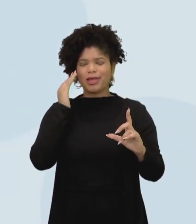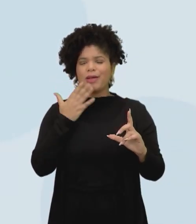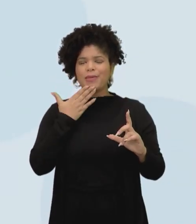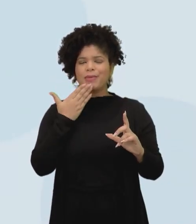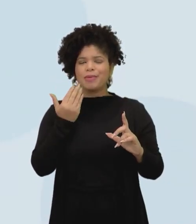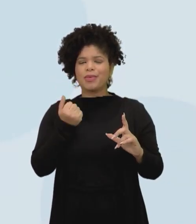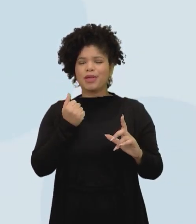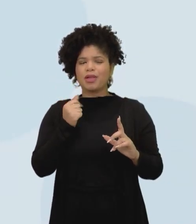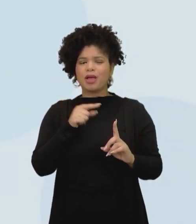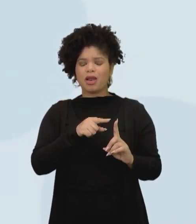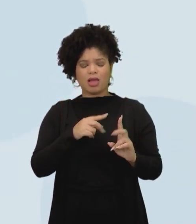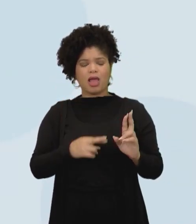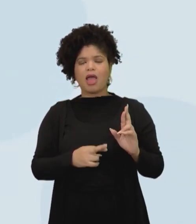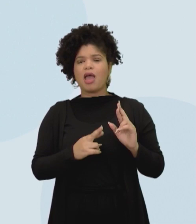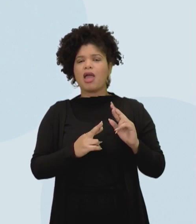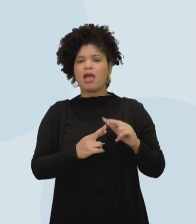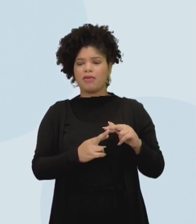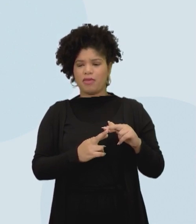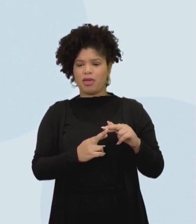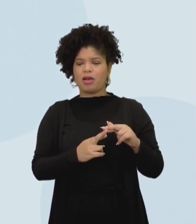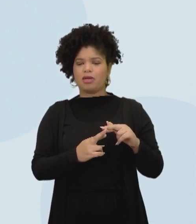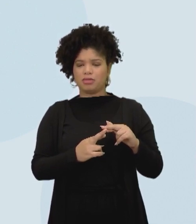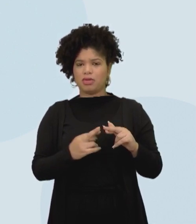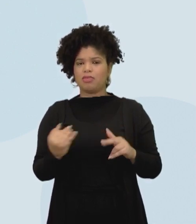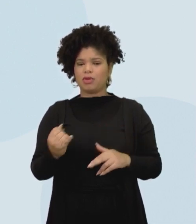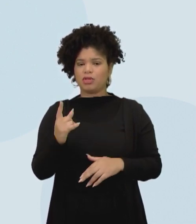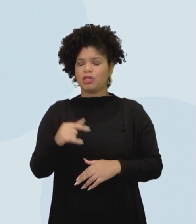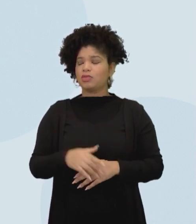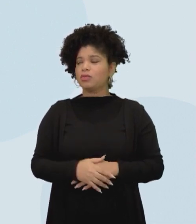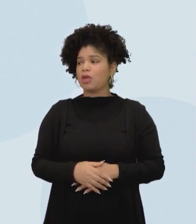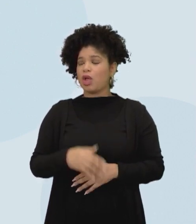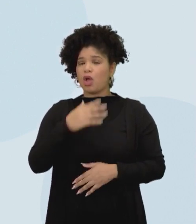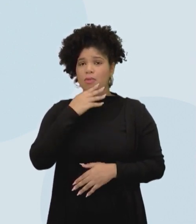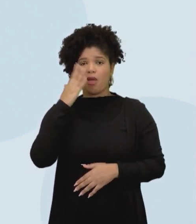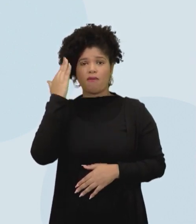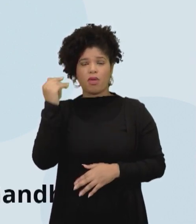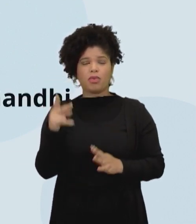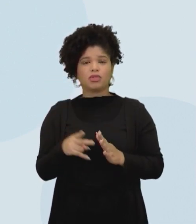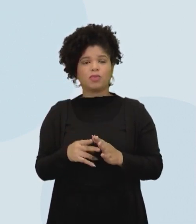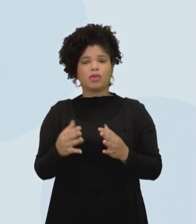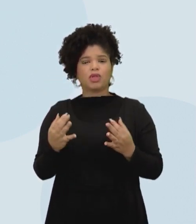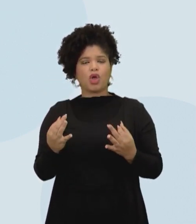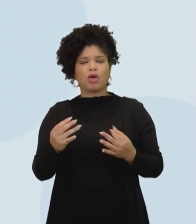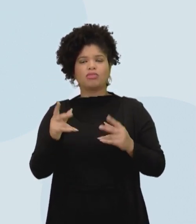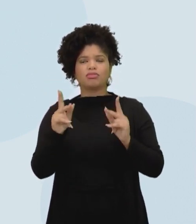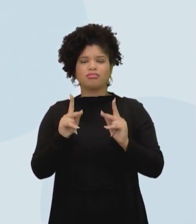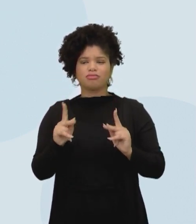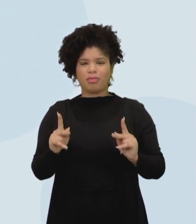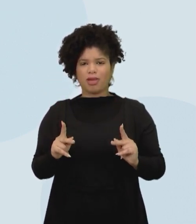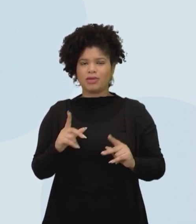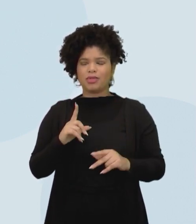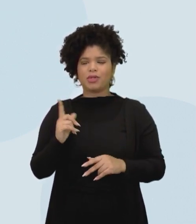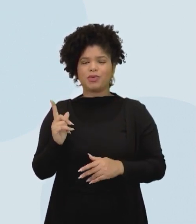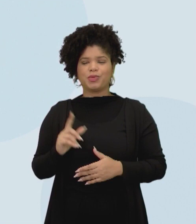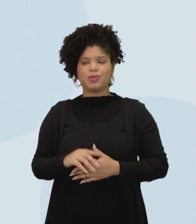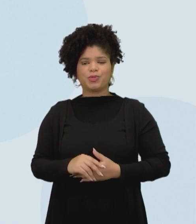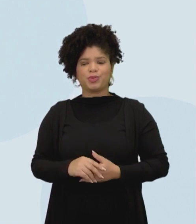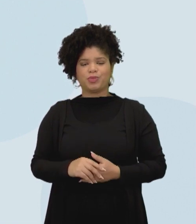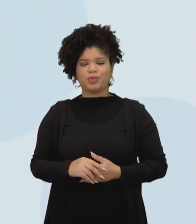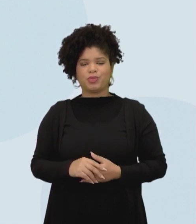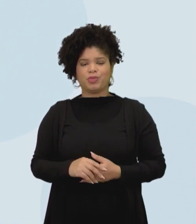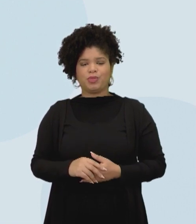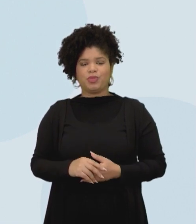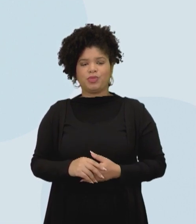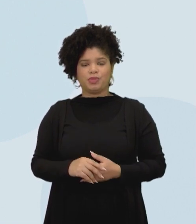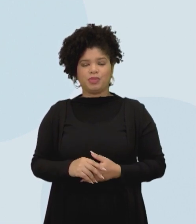tela, olha lá. Nós temos então Mahatma Gandhi, né? Mahatma Gandhi,